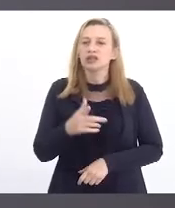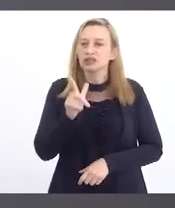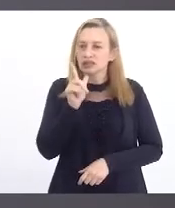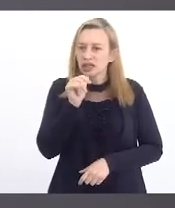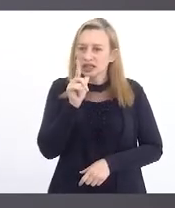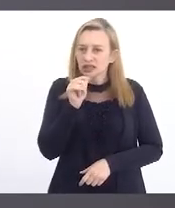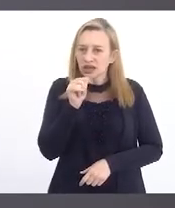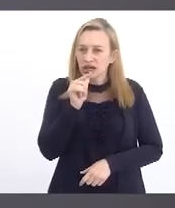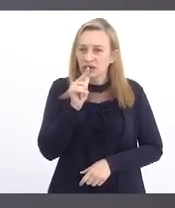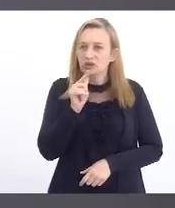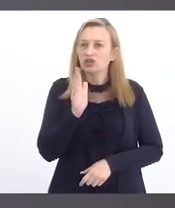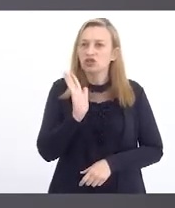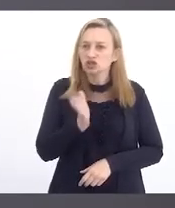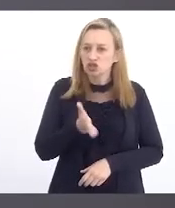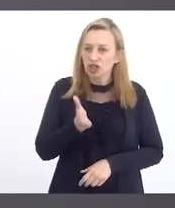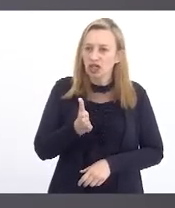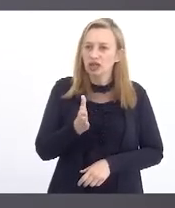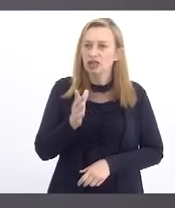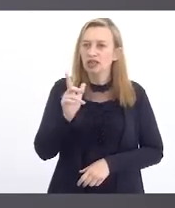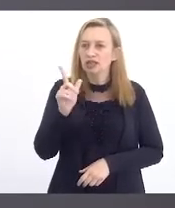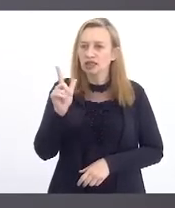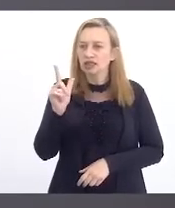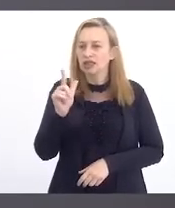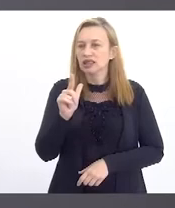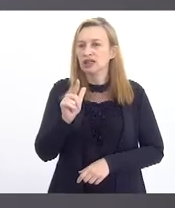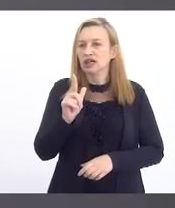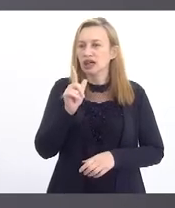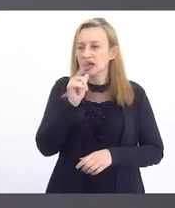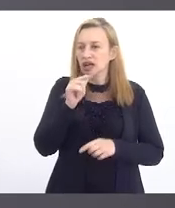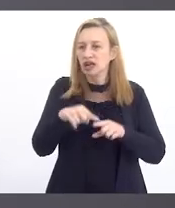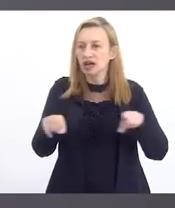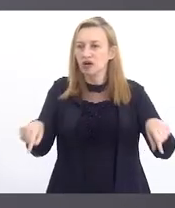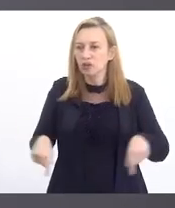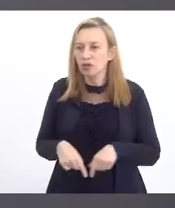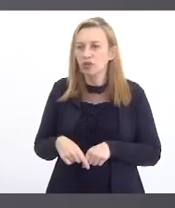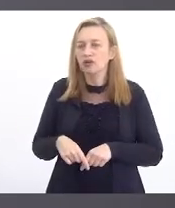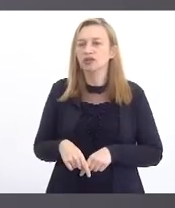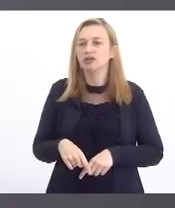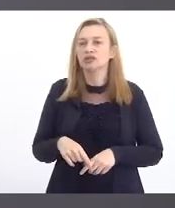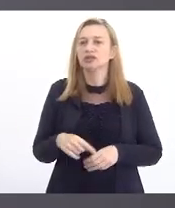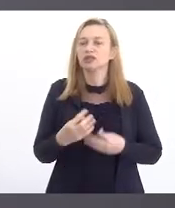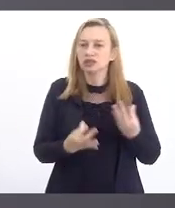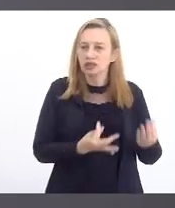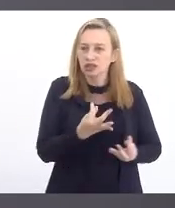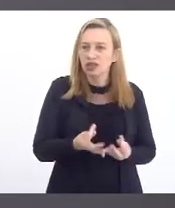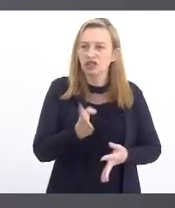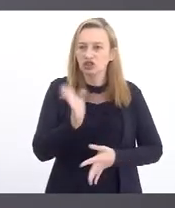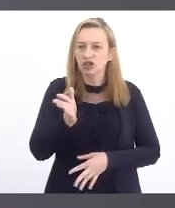geram geosmina na lagoa estão sendo tratados com esse item específico. As UTR...